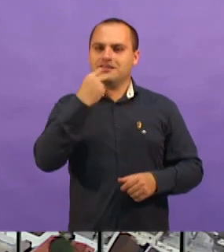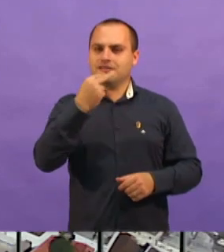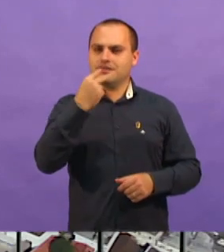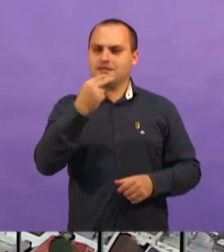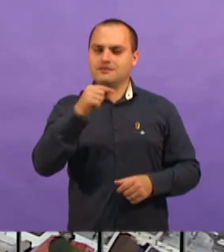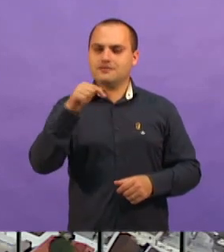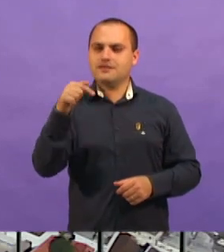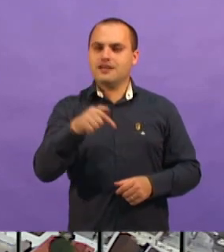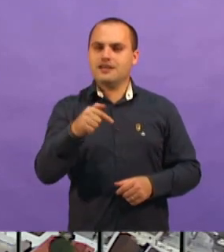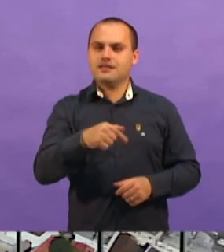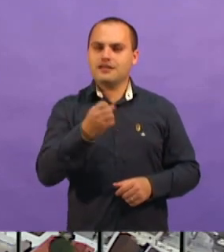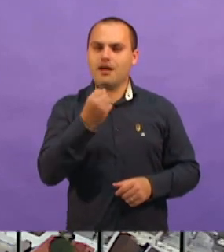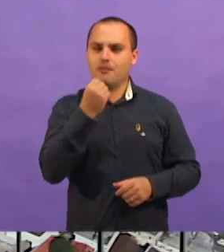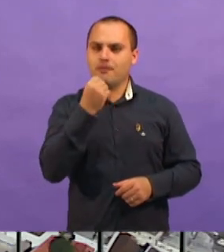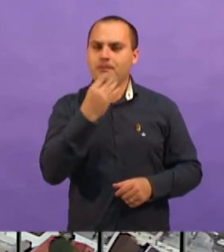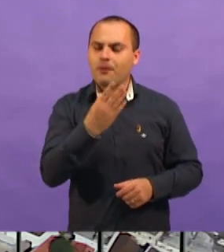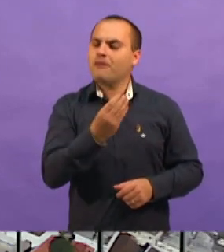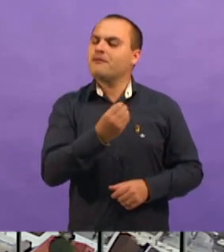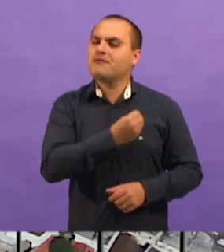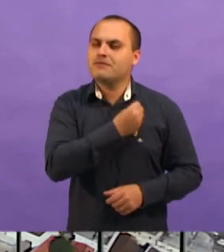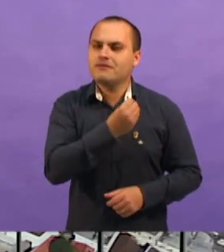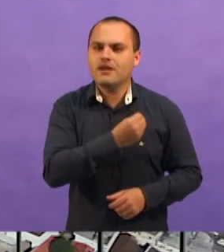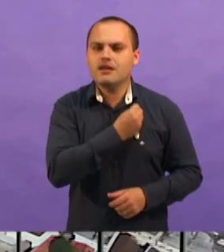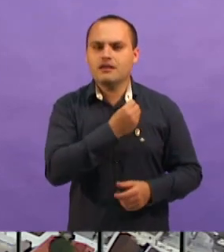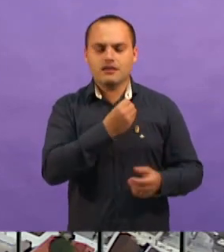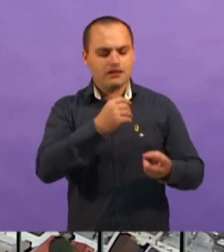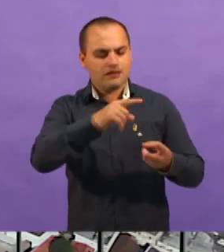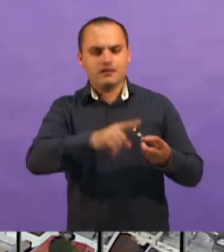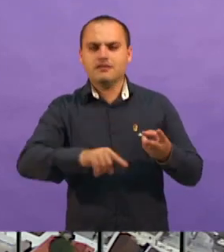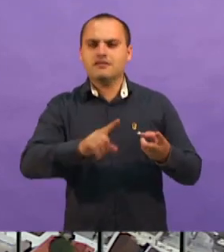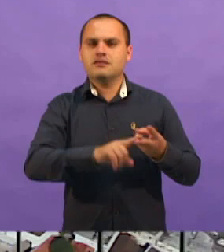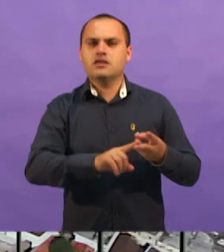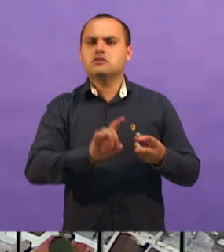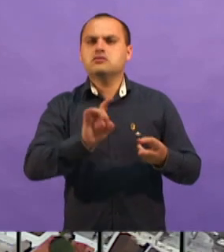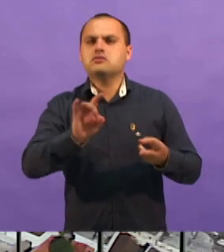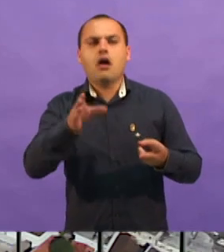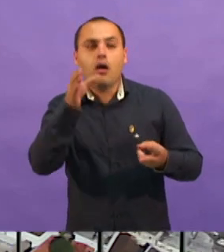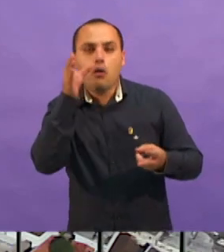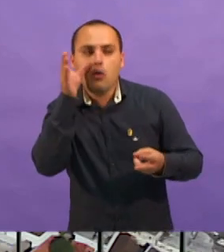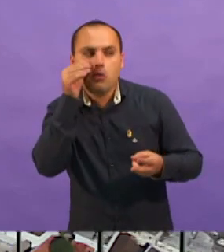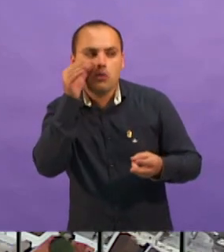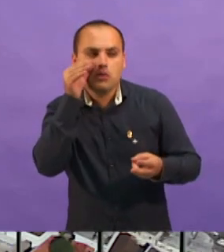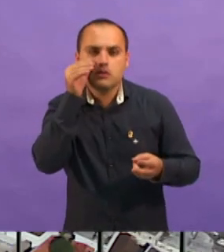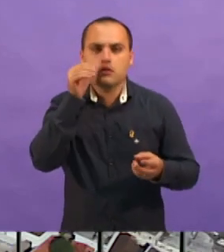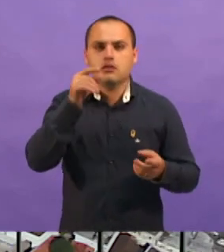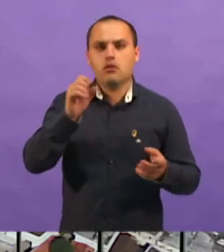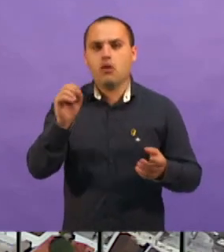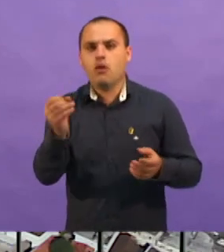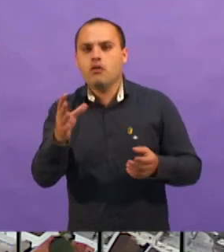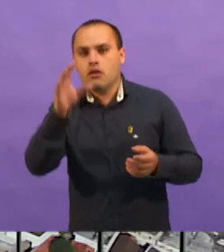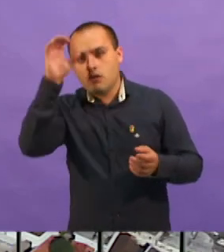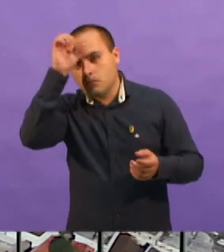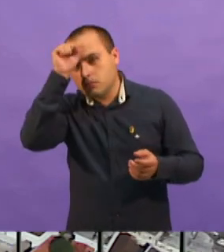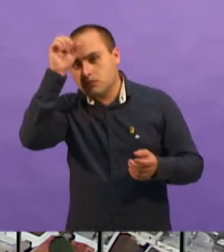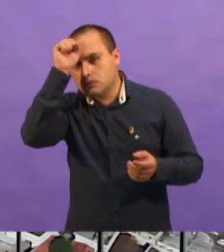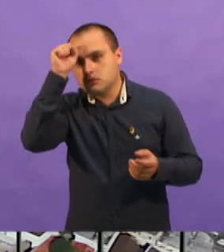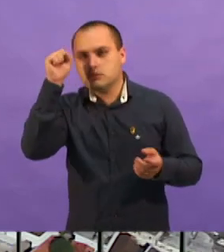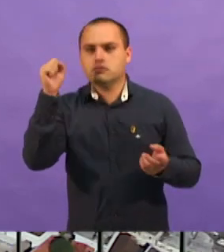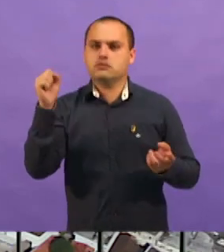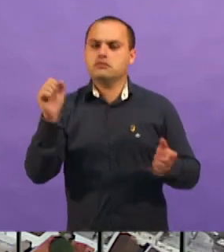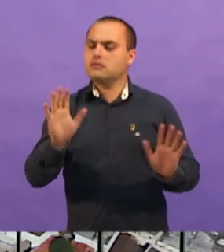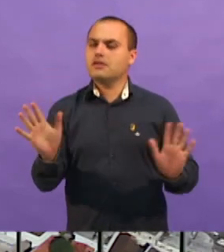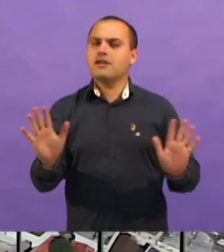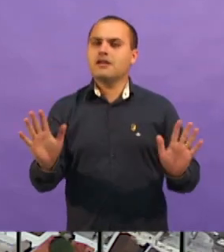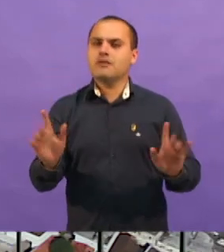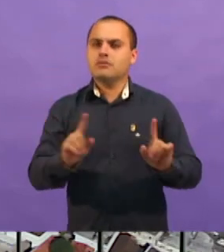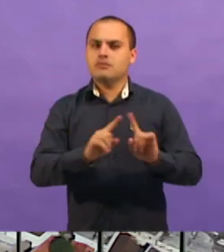da beleza da vida, da beleza daquilo que aconteceu, né, não só como curiosidade, como aprendizado, Afinal de contas,